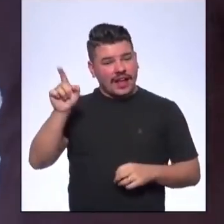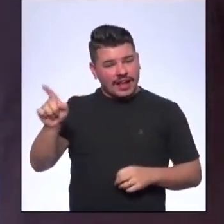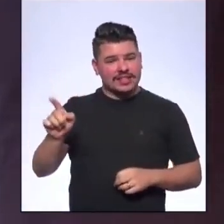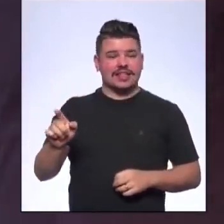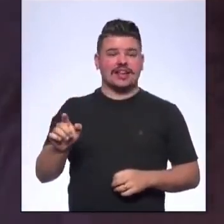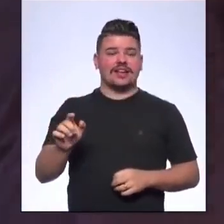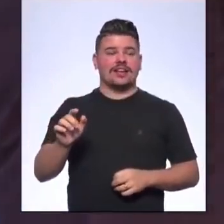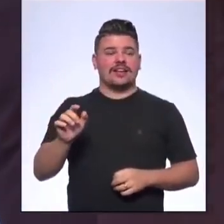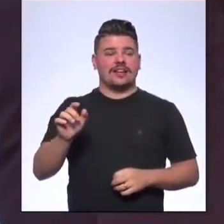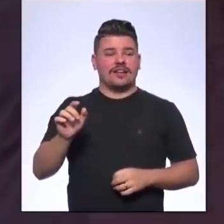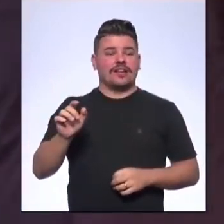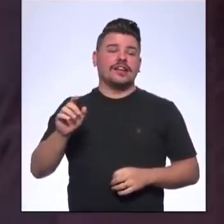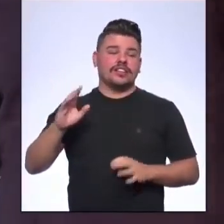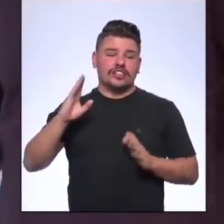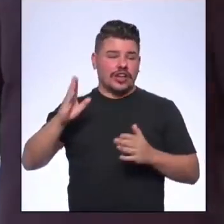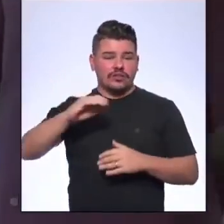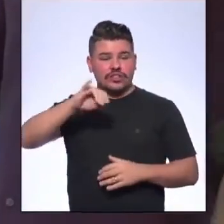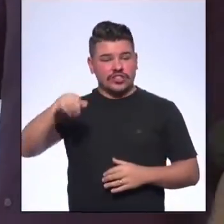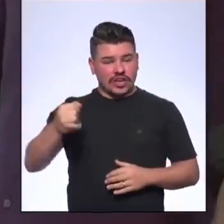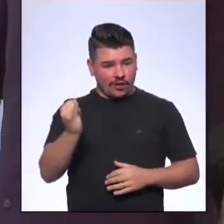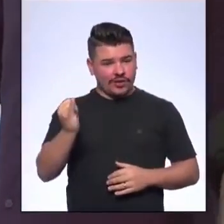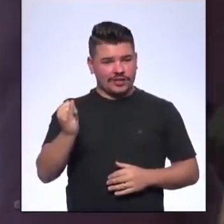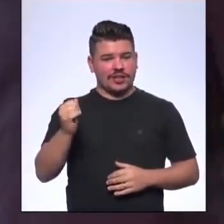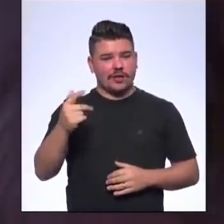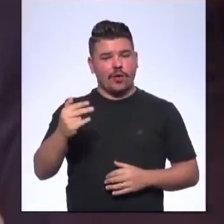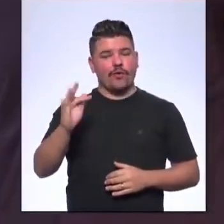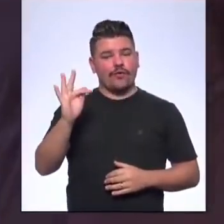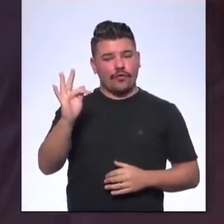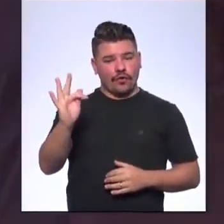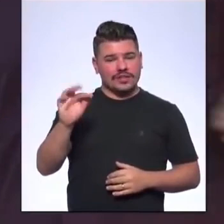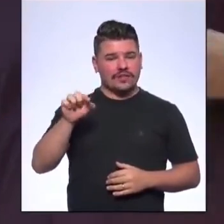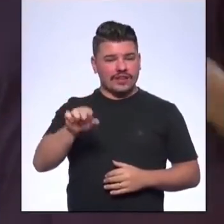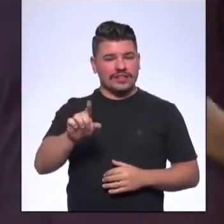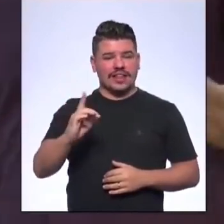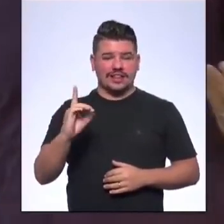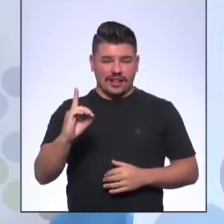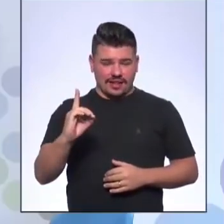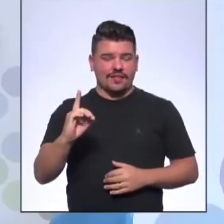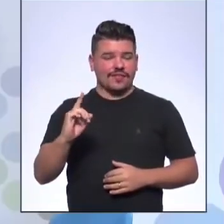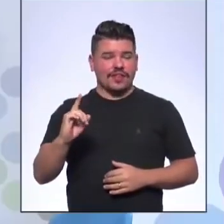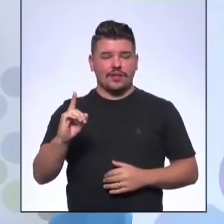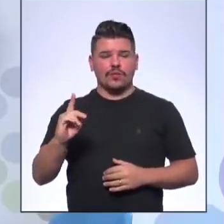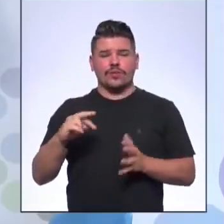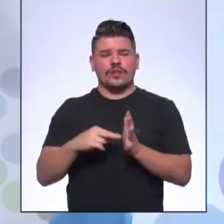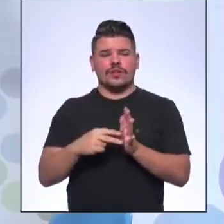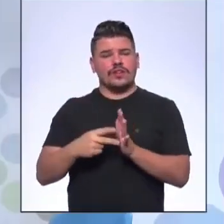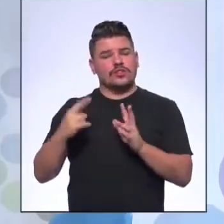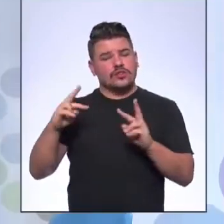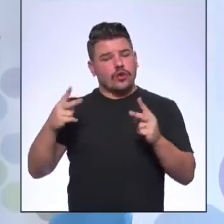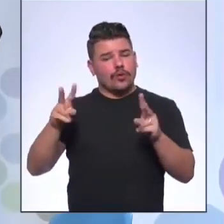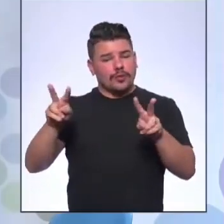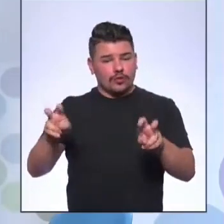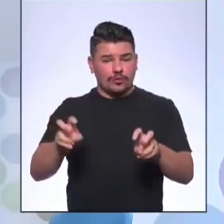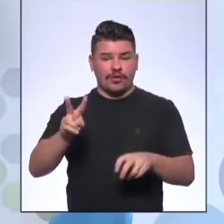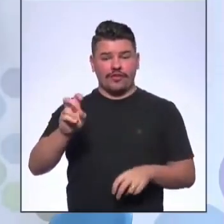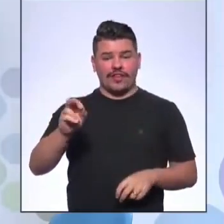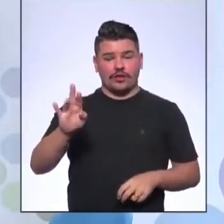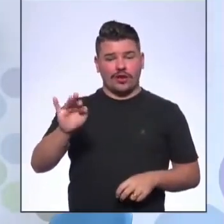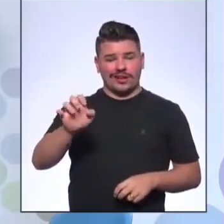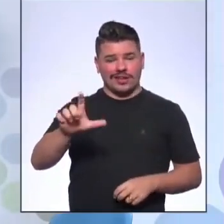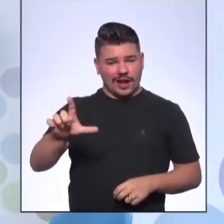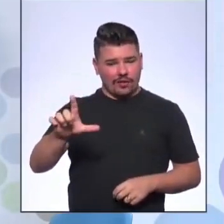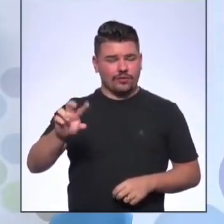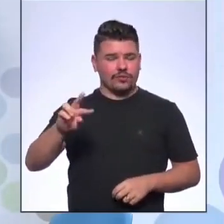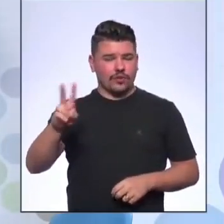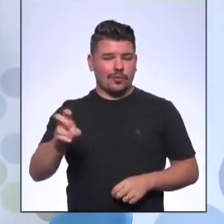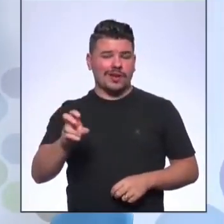energia aqui em joules, tá bom? Eu só tirei aqui o vetor, porque quando fala de vetorial, a gente está falando na questão de vetorial e escalar, tá?